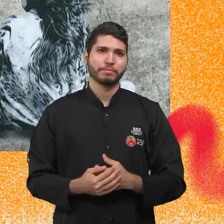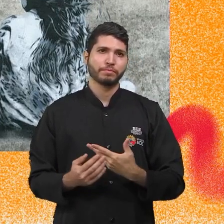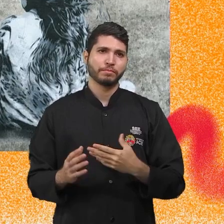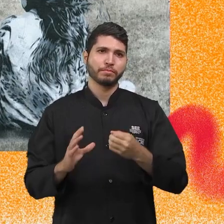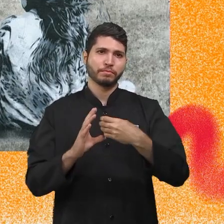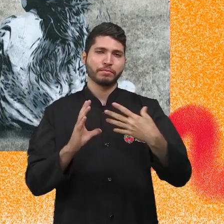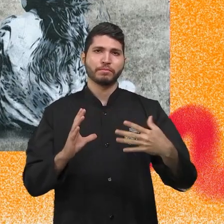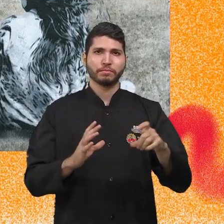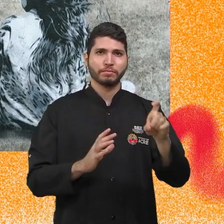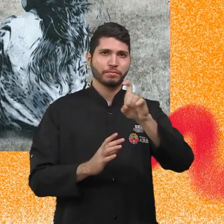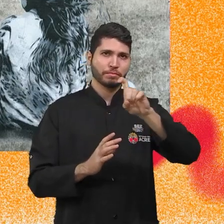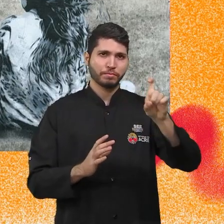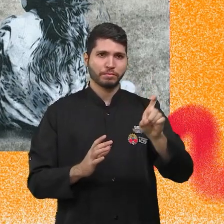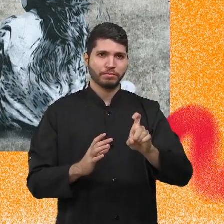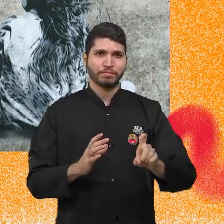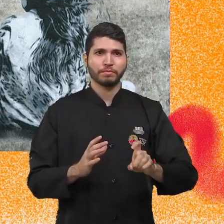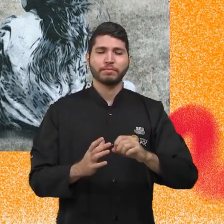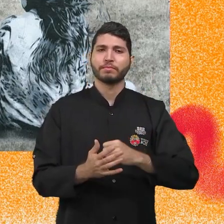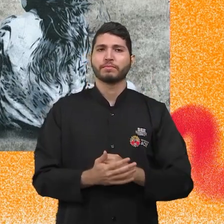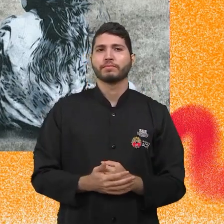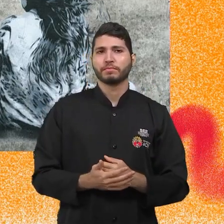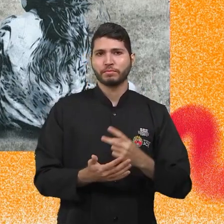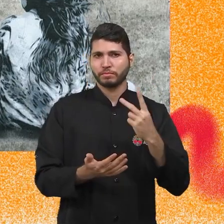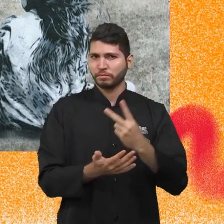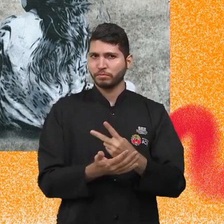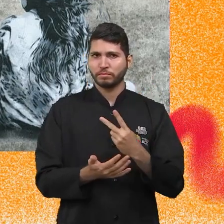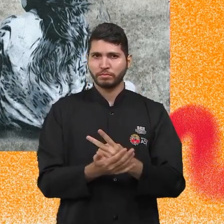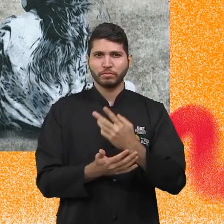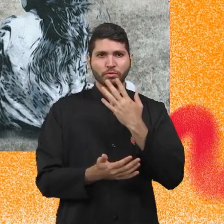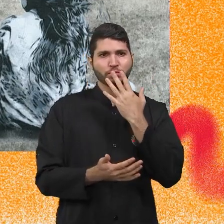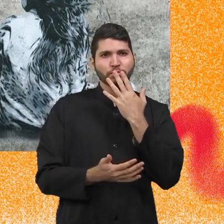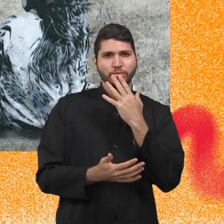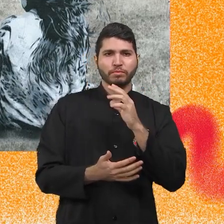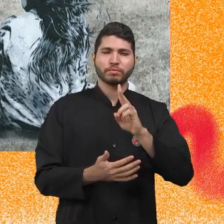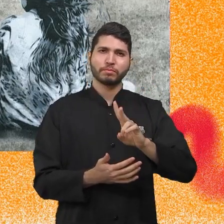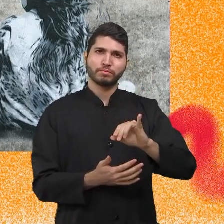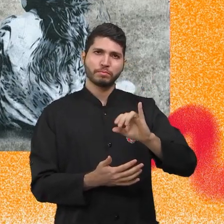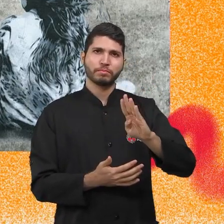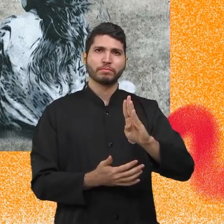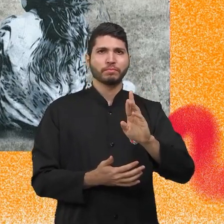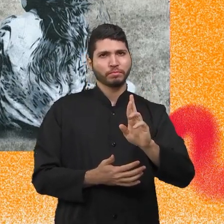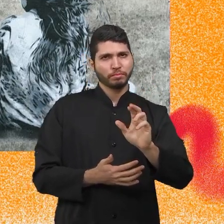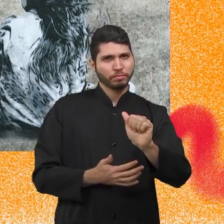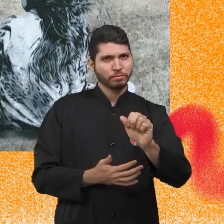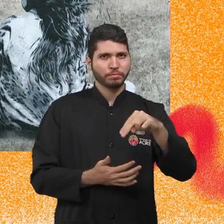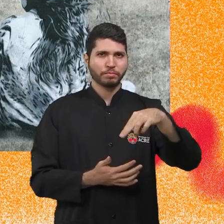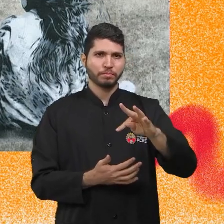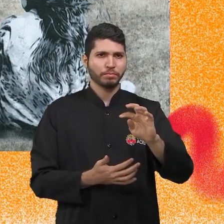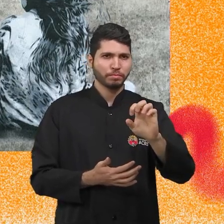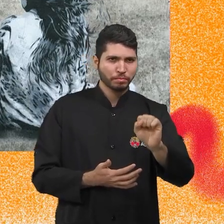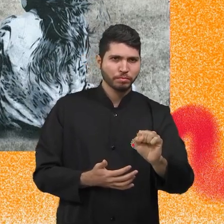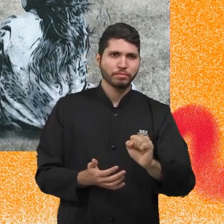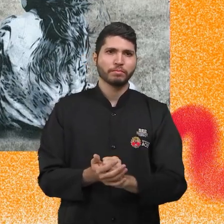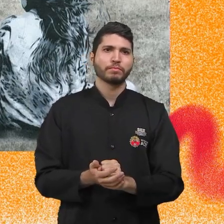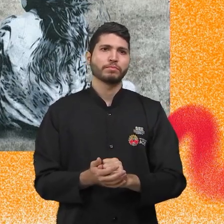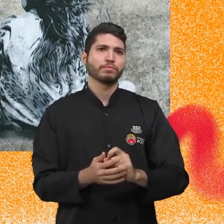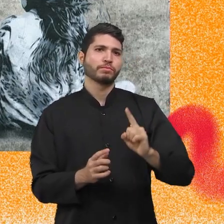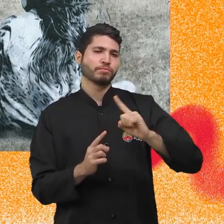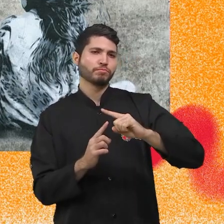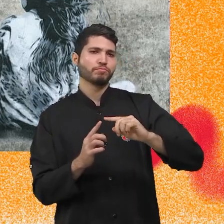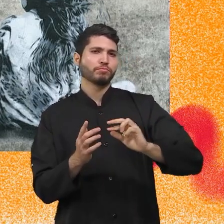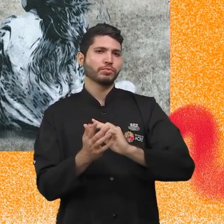do grafite, gente, sempre são cores vibrantes, estilos variados, diversas letras, personagens.